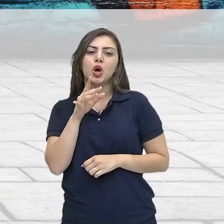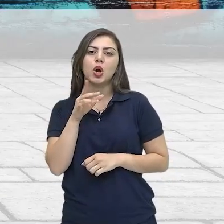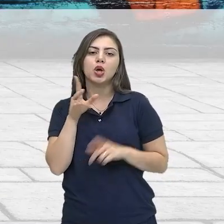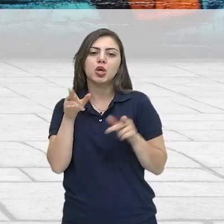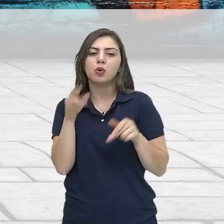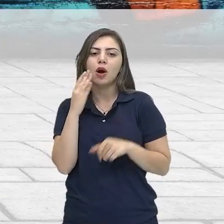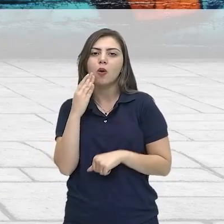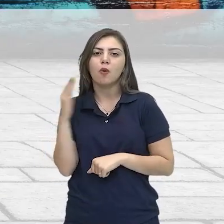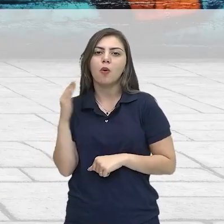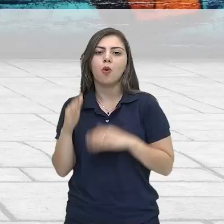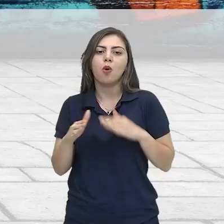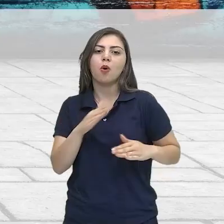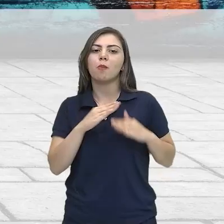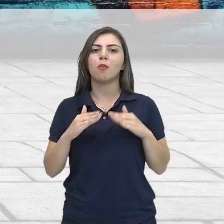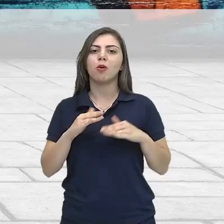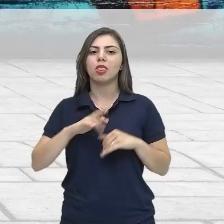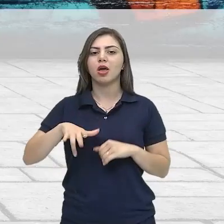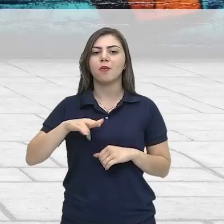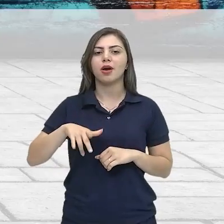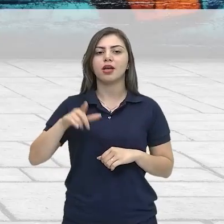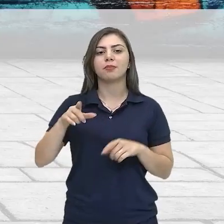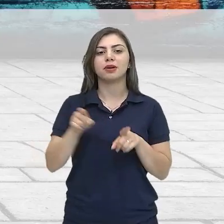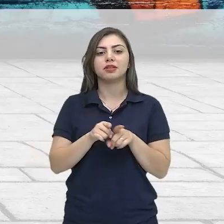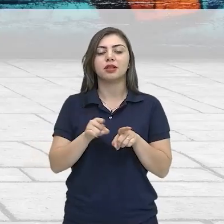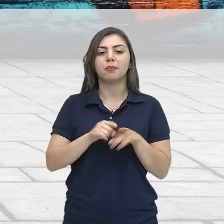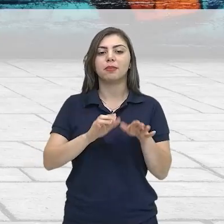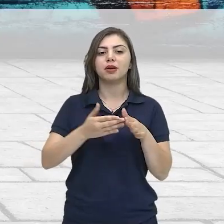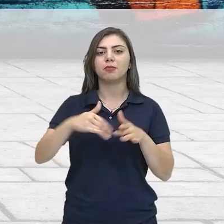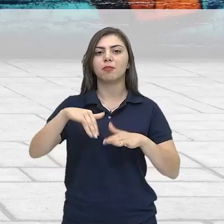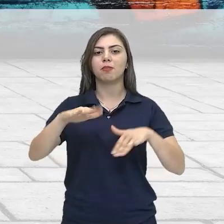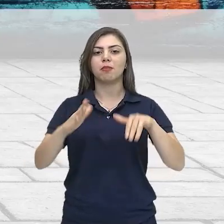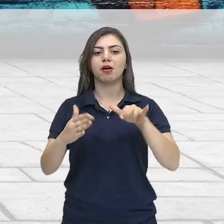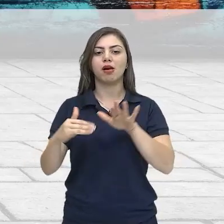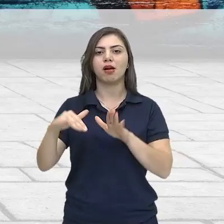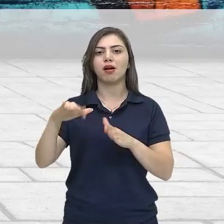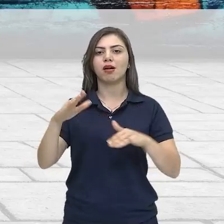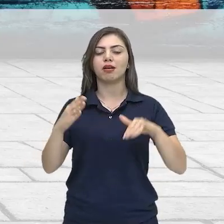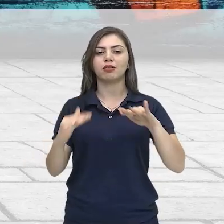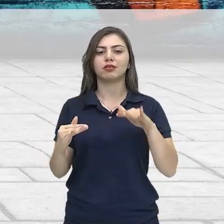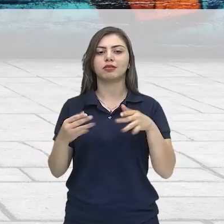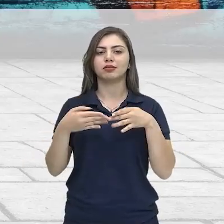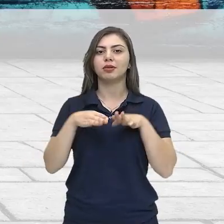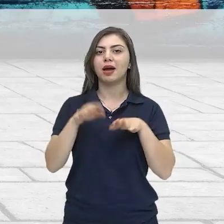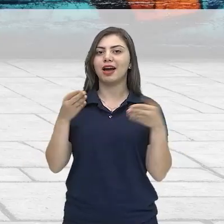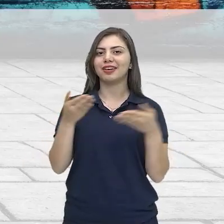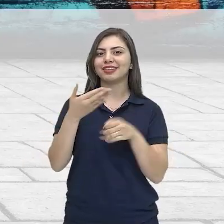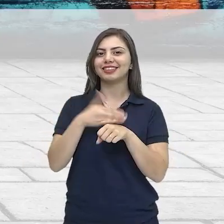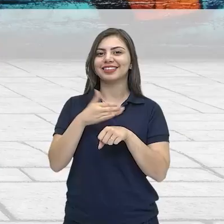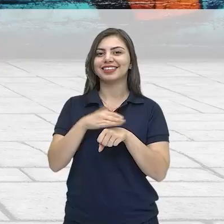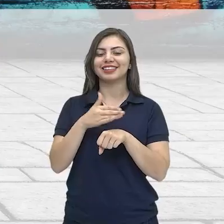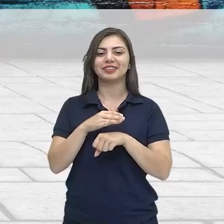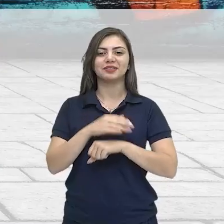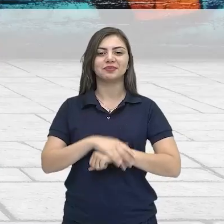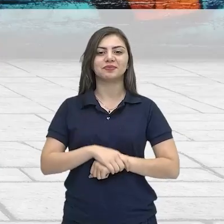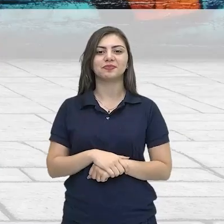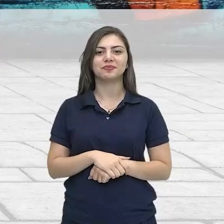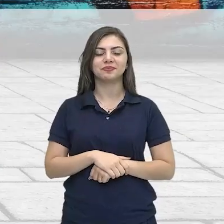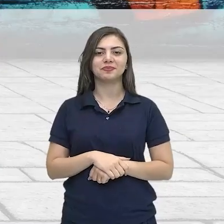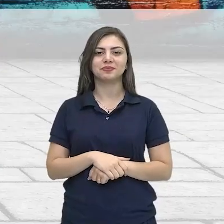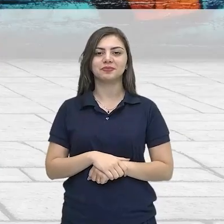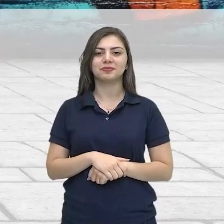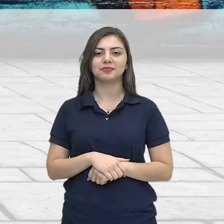robóticos, e sim movimentos fluidos. Bora com a música treinar um pouquinho? Bora lá. Solta o som, DJ. Vamos